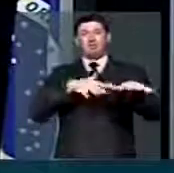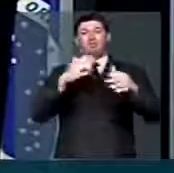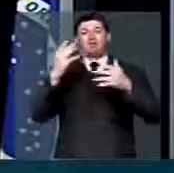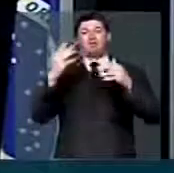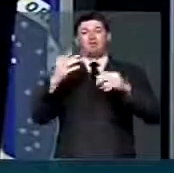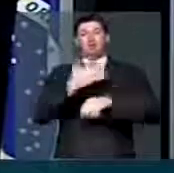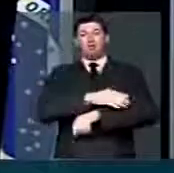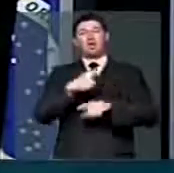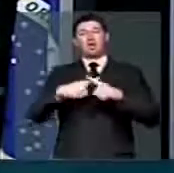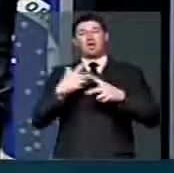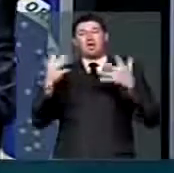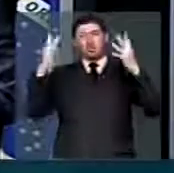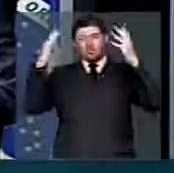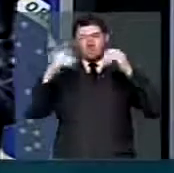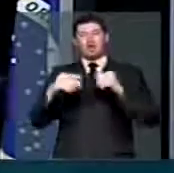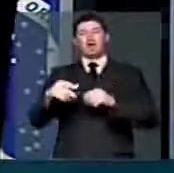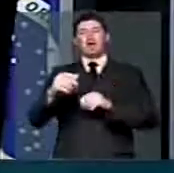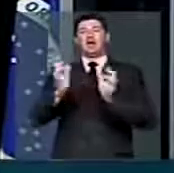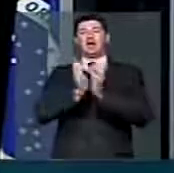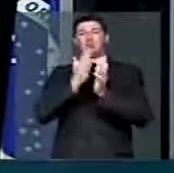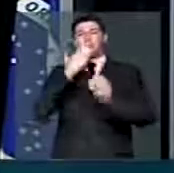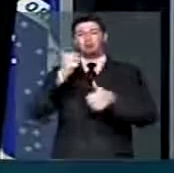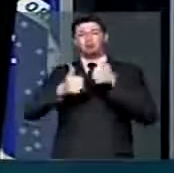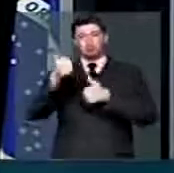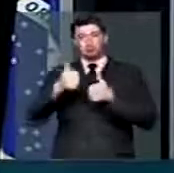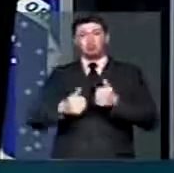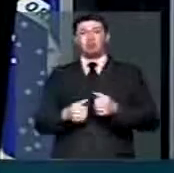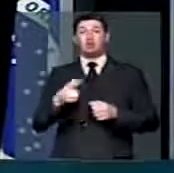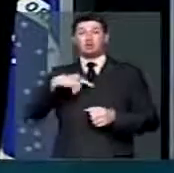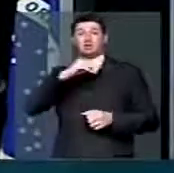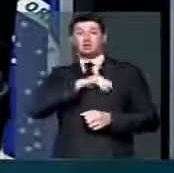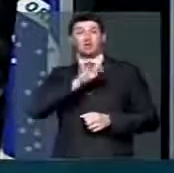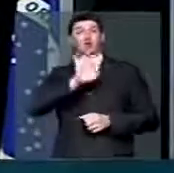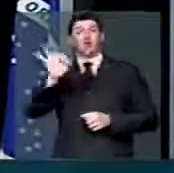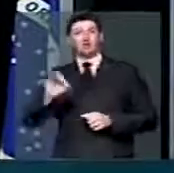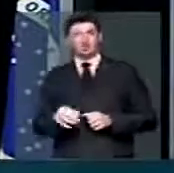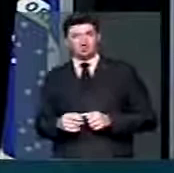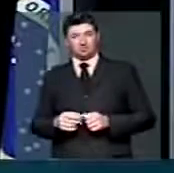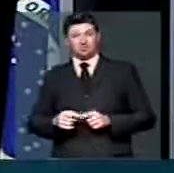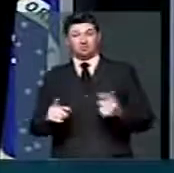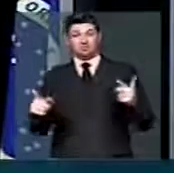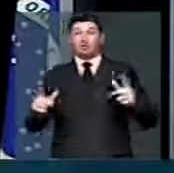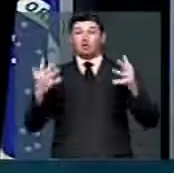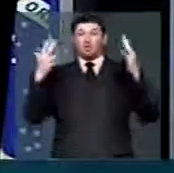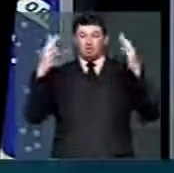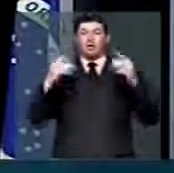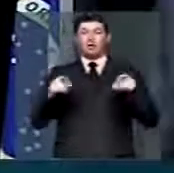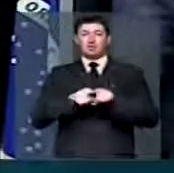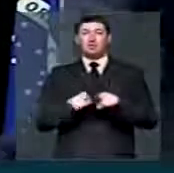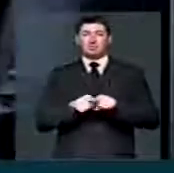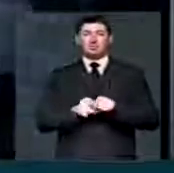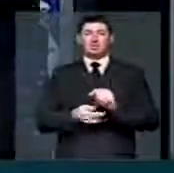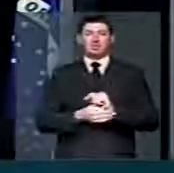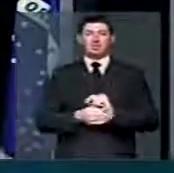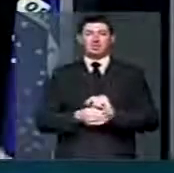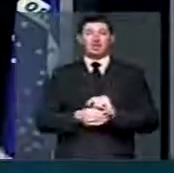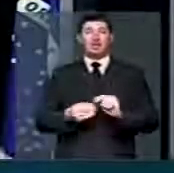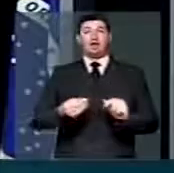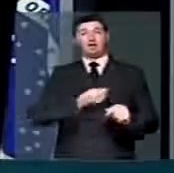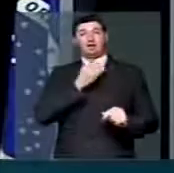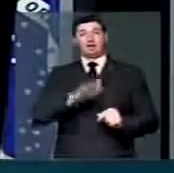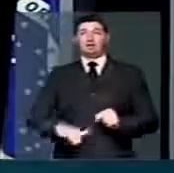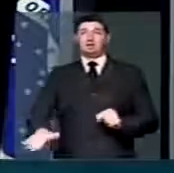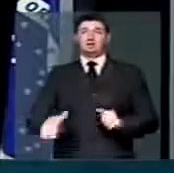a seleção brasileira, que tem jogadores que ganham muito bem, mas comemorar também a vida das